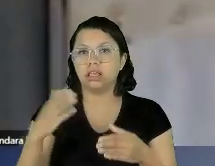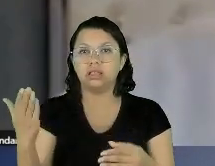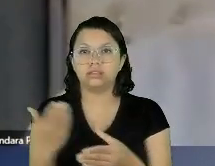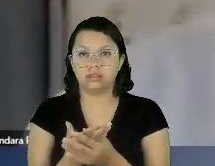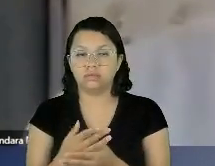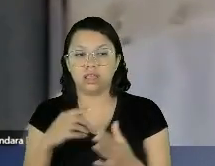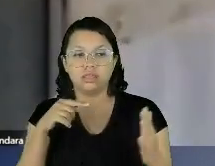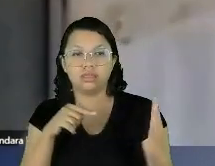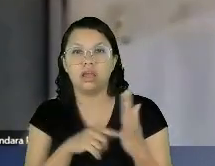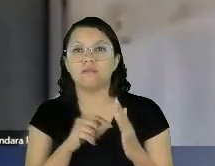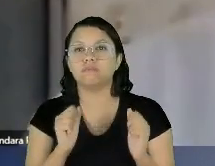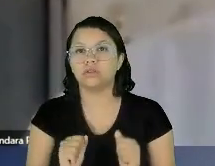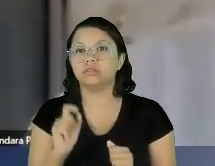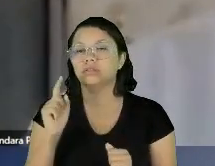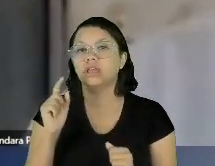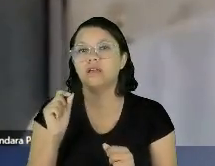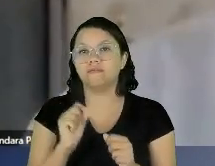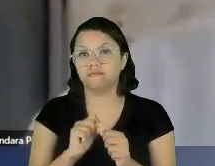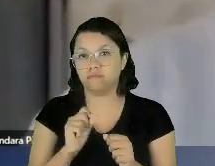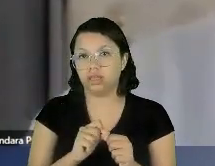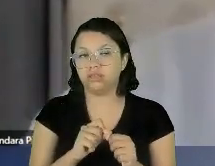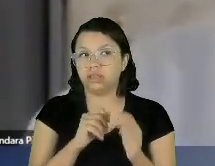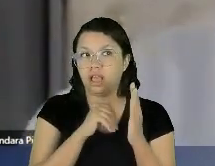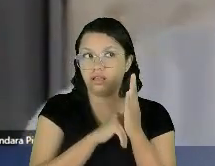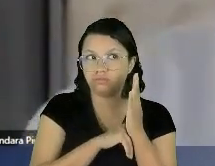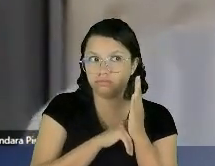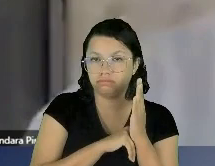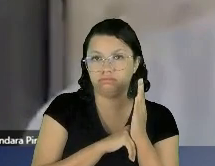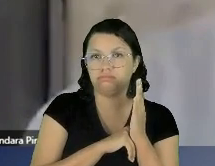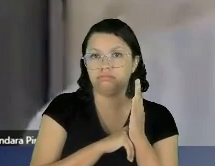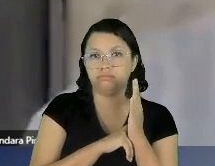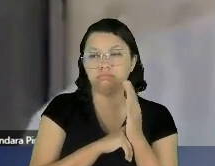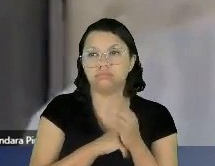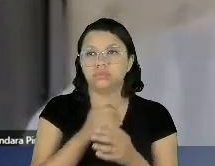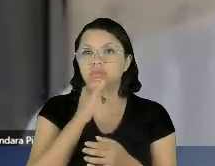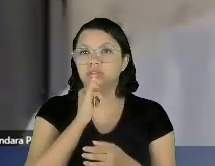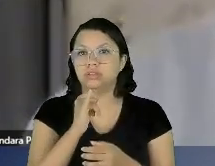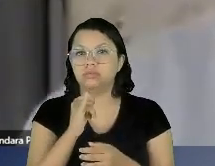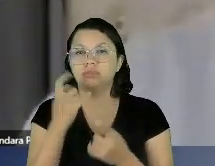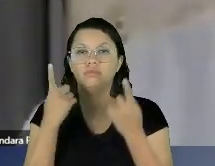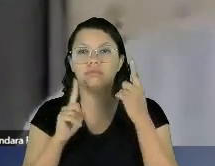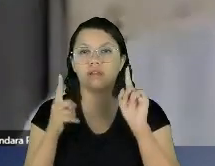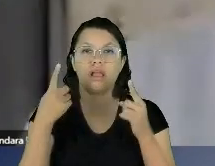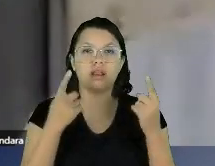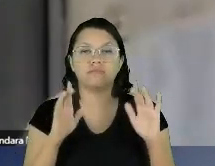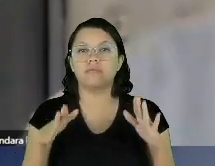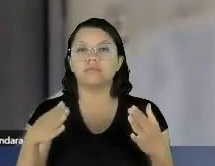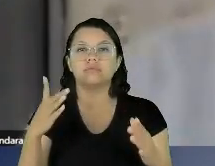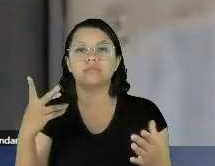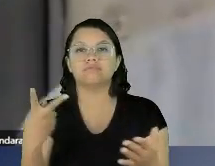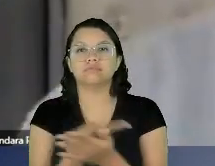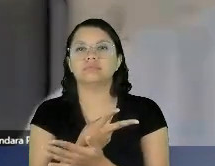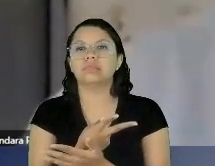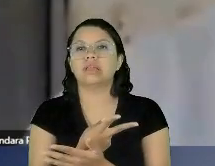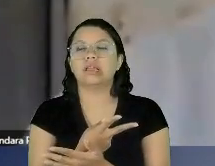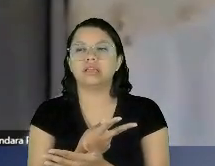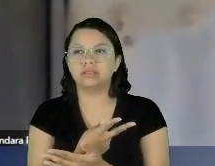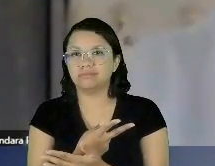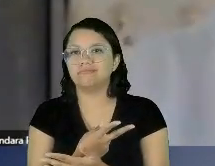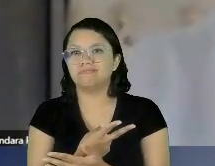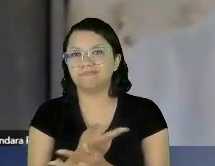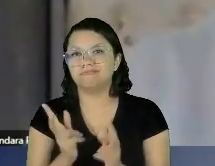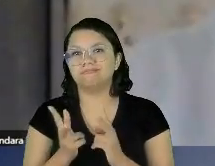A ação, as denúncias, elas também podem ser de maneira anônima. Por exemplo, no Carnaval, quando